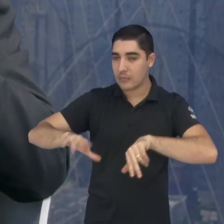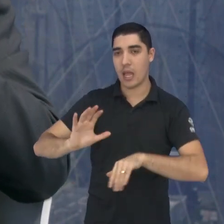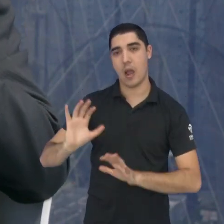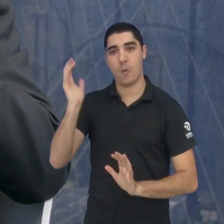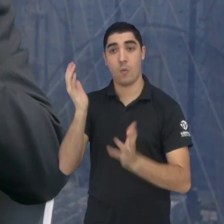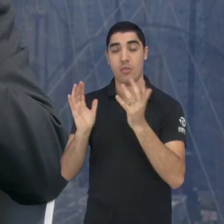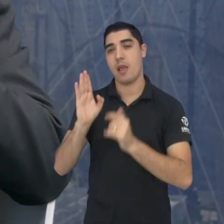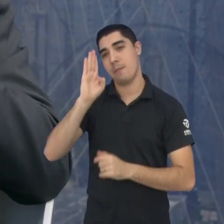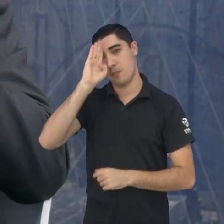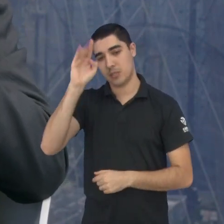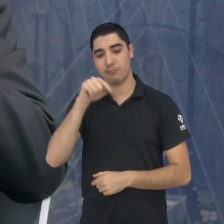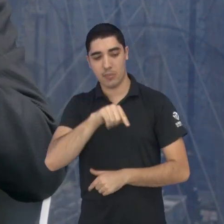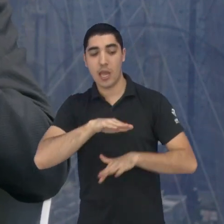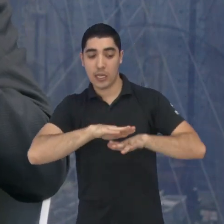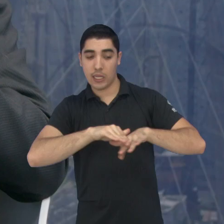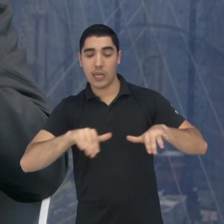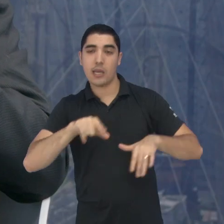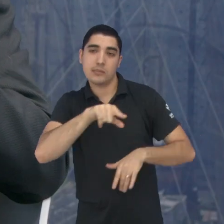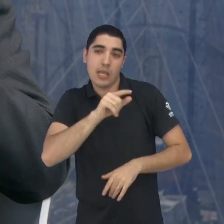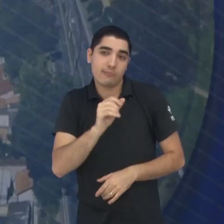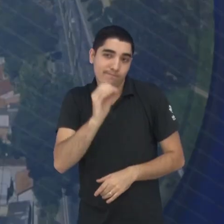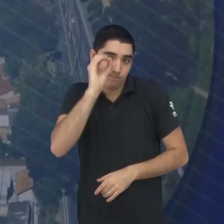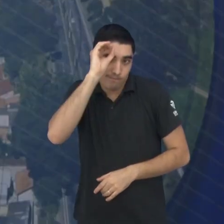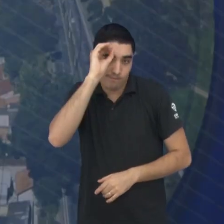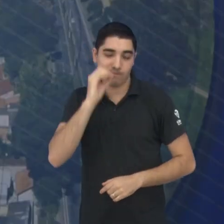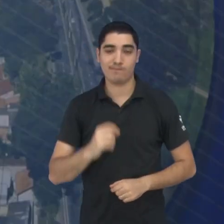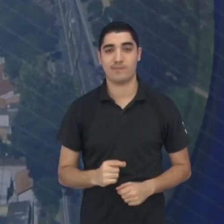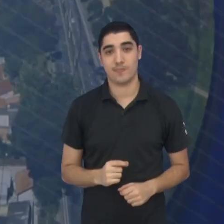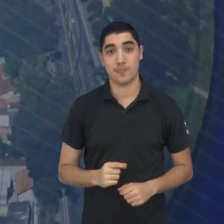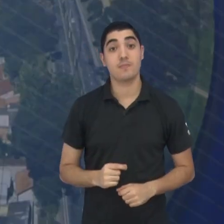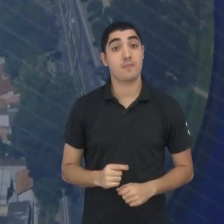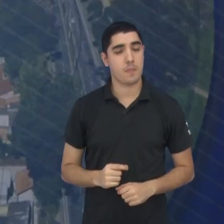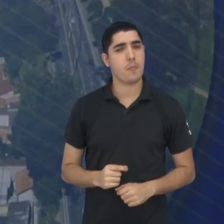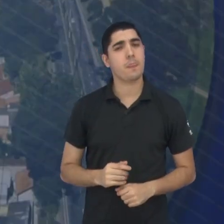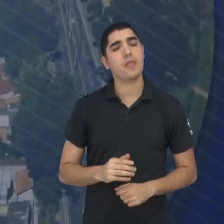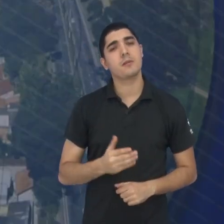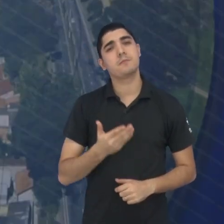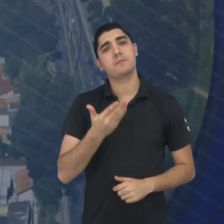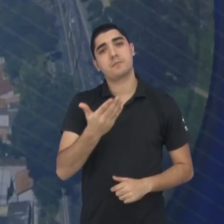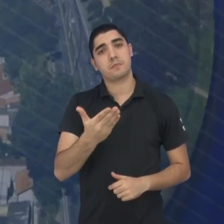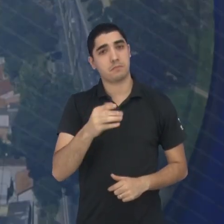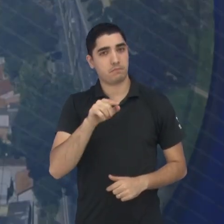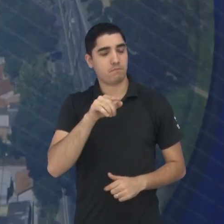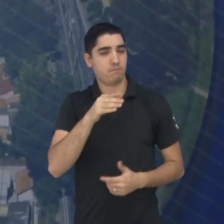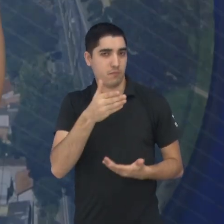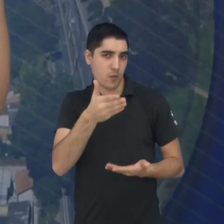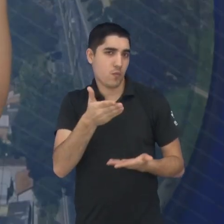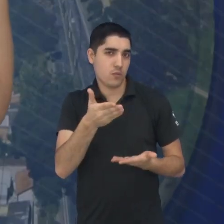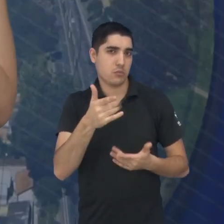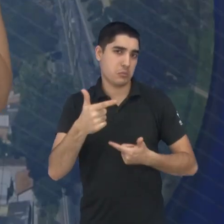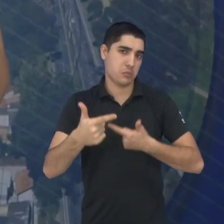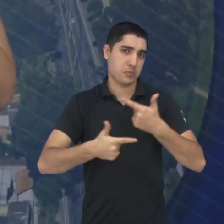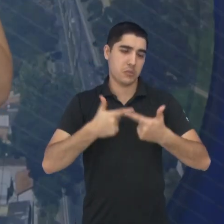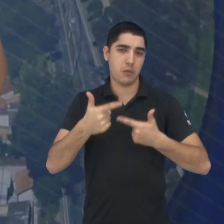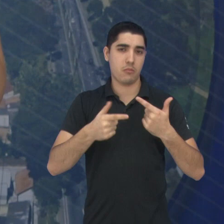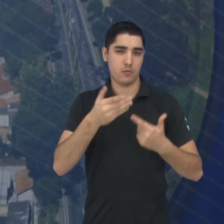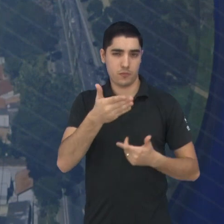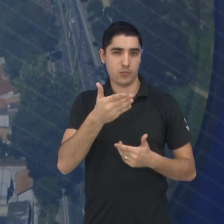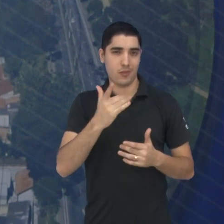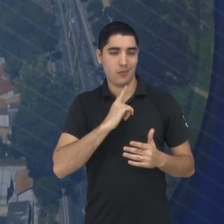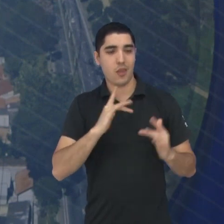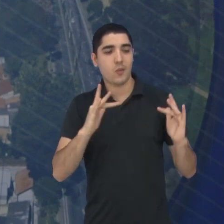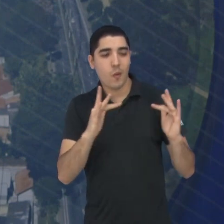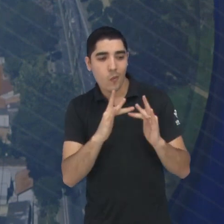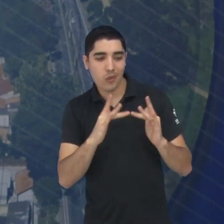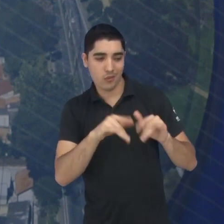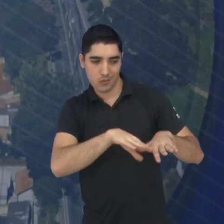são as mais vulneráveis nesse cenário. Fernando, você que está diretamente, tem mais contato com